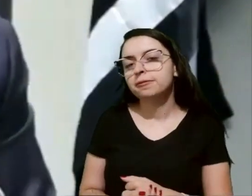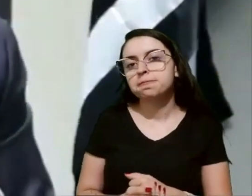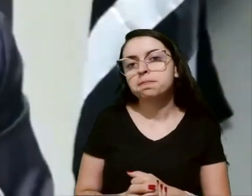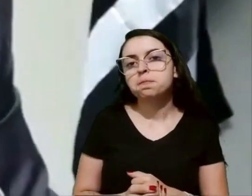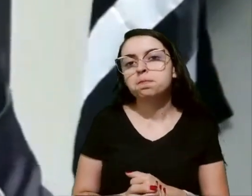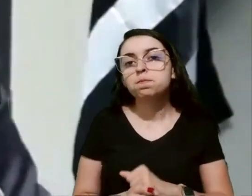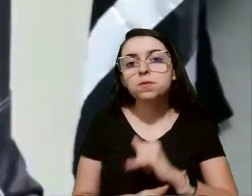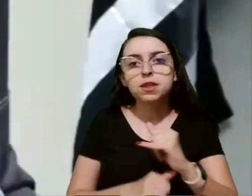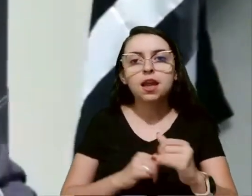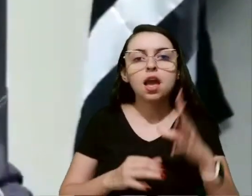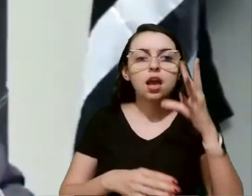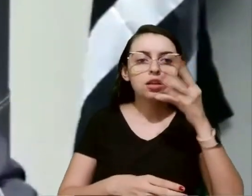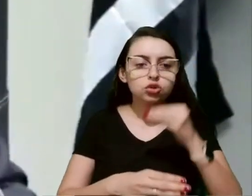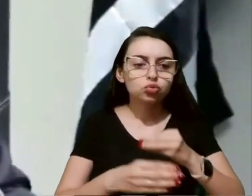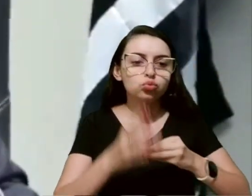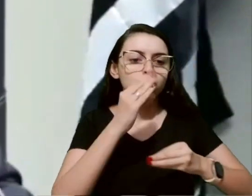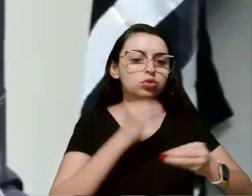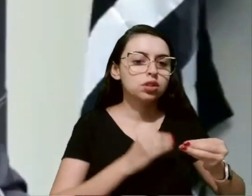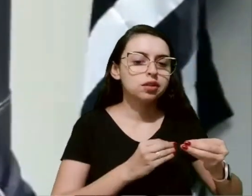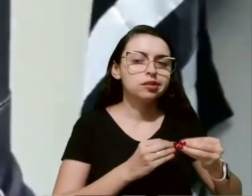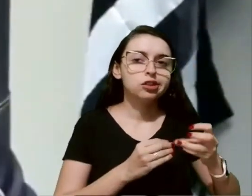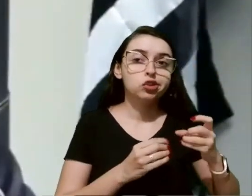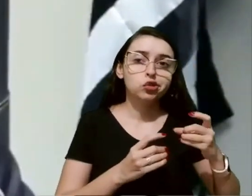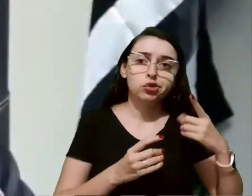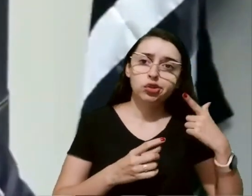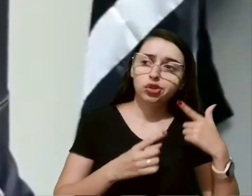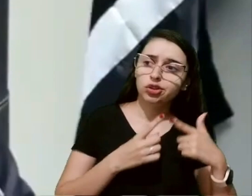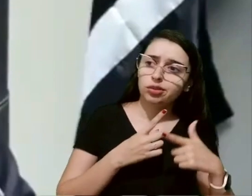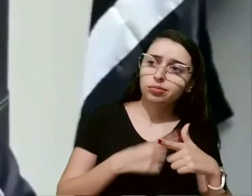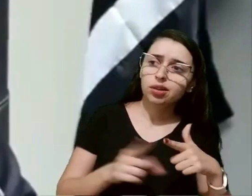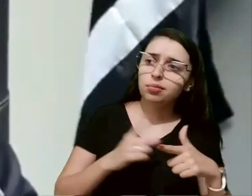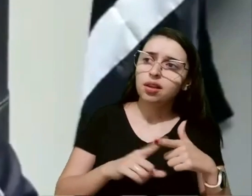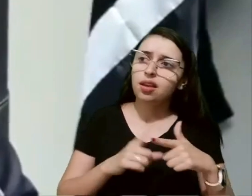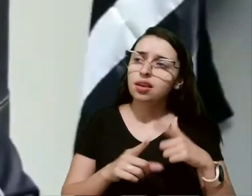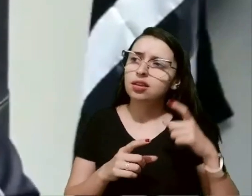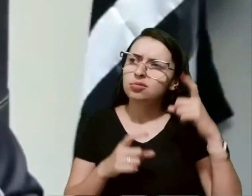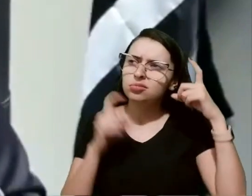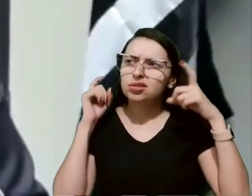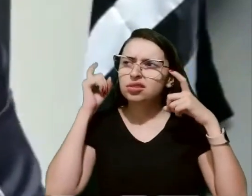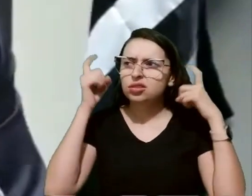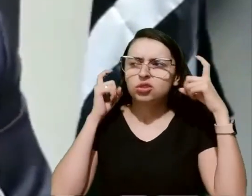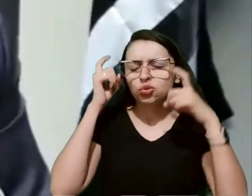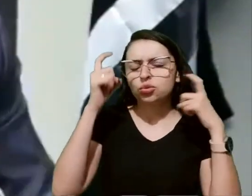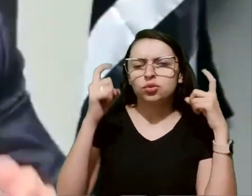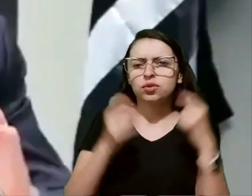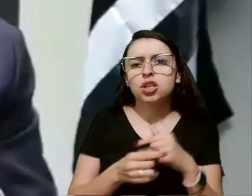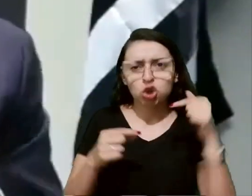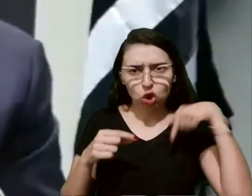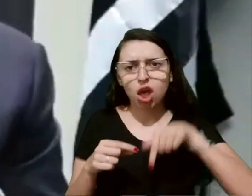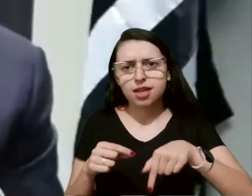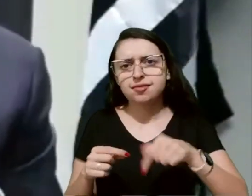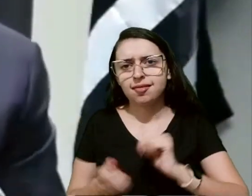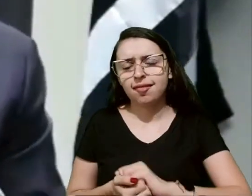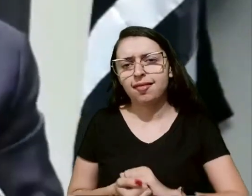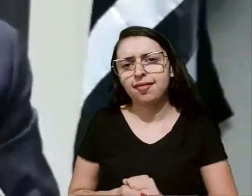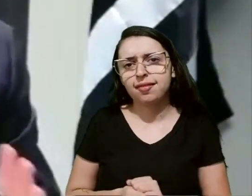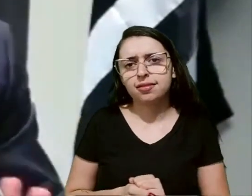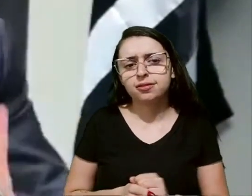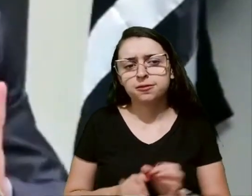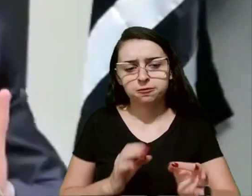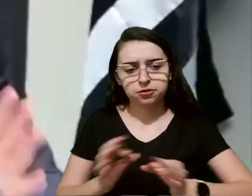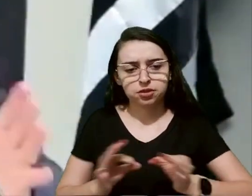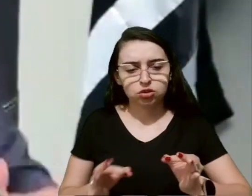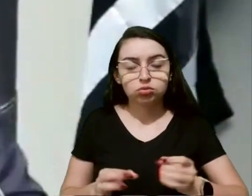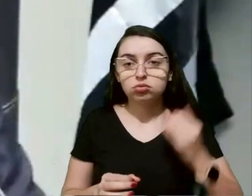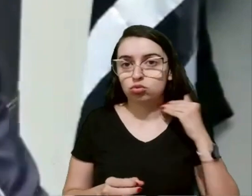uma máquina que se alimenta de incerteza. A gente só está aqui, e quando eu falo no judiciário, quero deixar claro que eu não estou